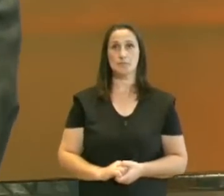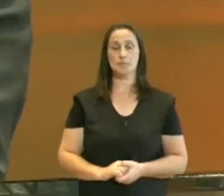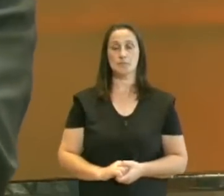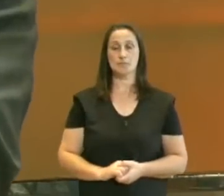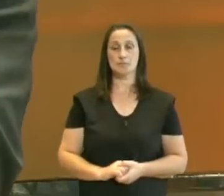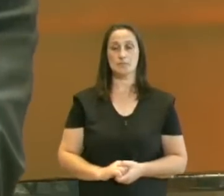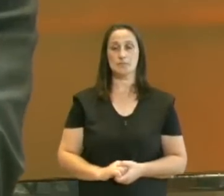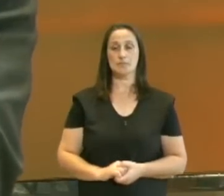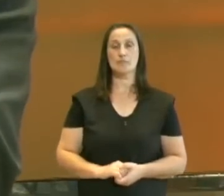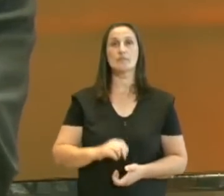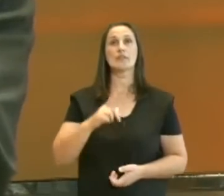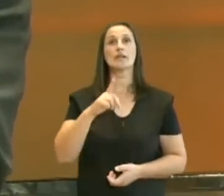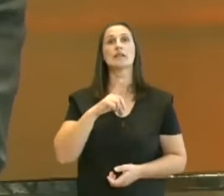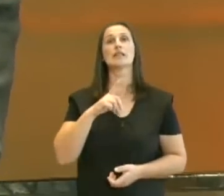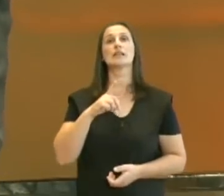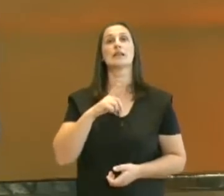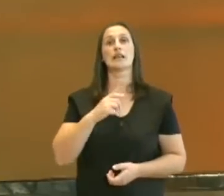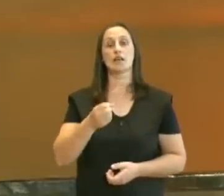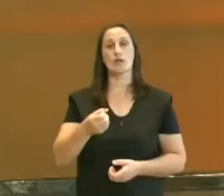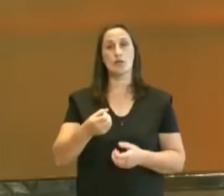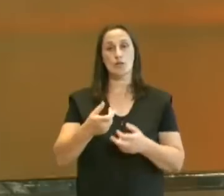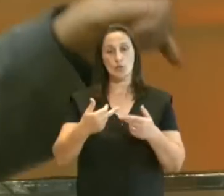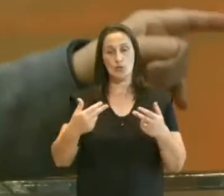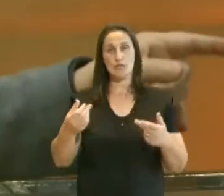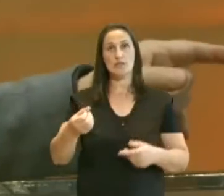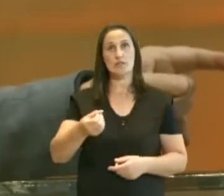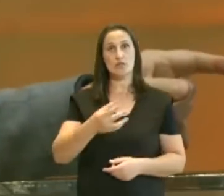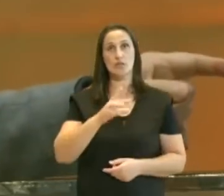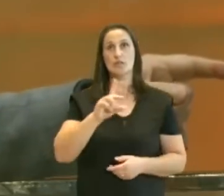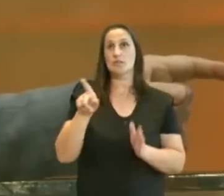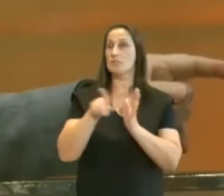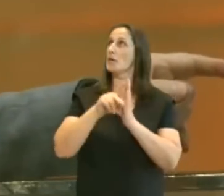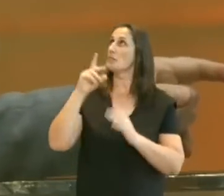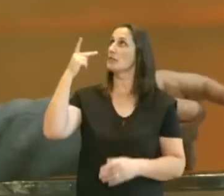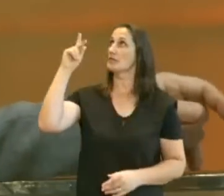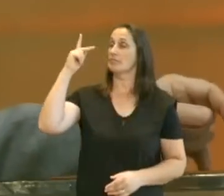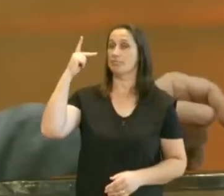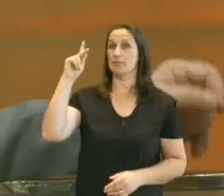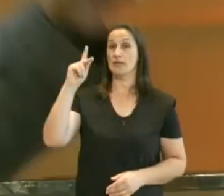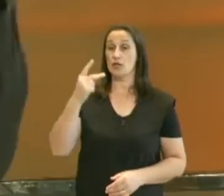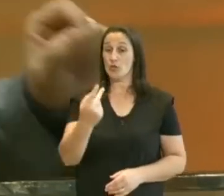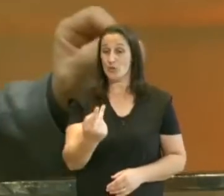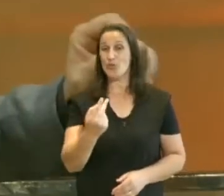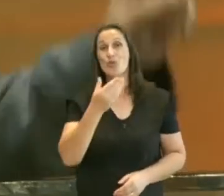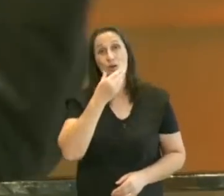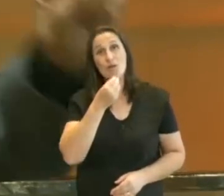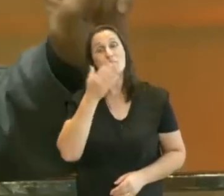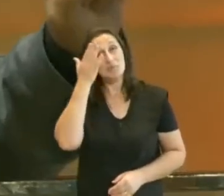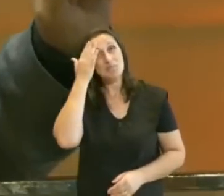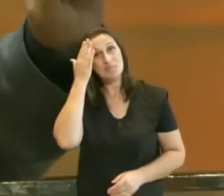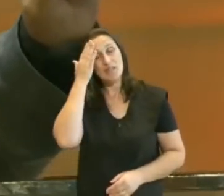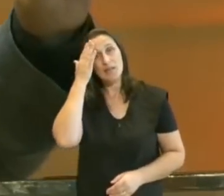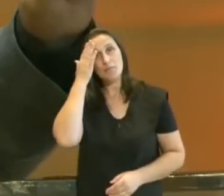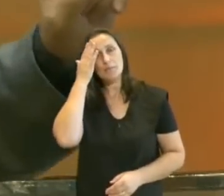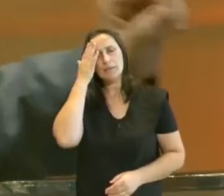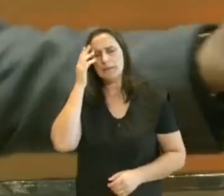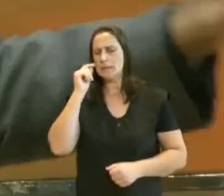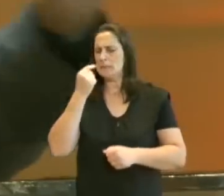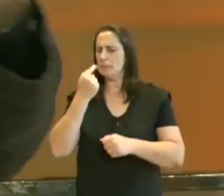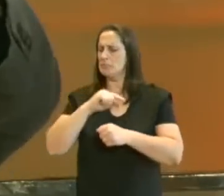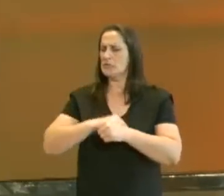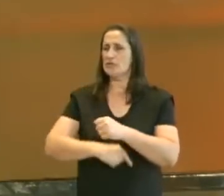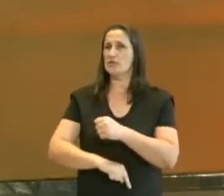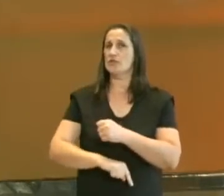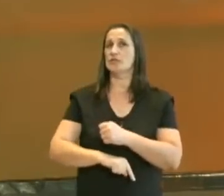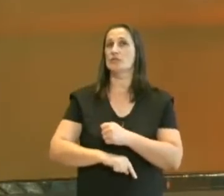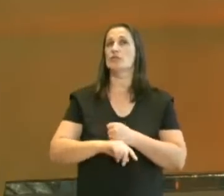Tem coisas novas de Deus, e aí esses homens sabem disso, e é uma coisa tão intensa, que se você